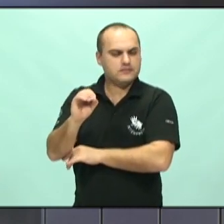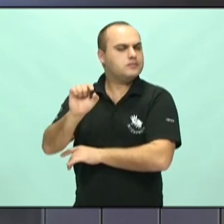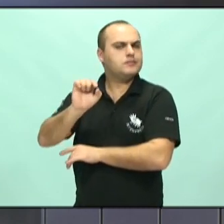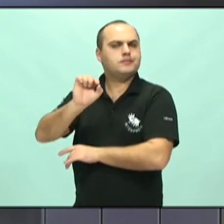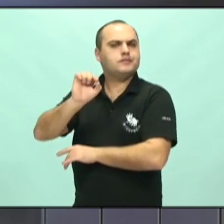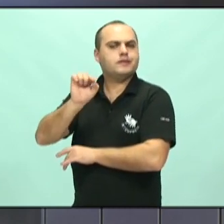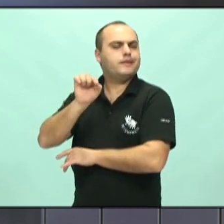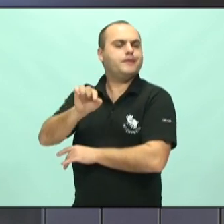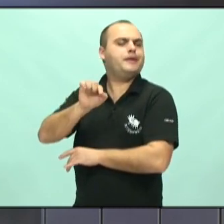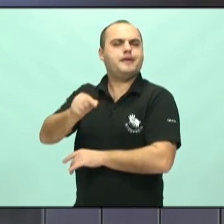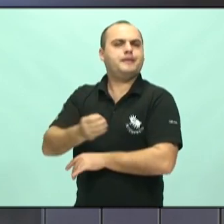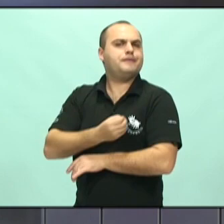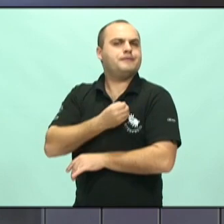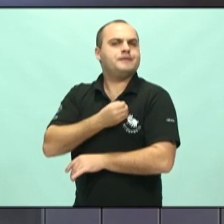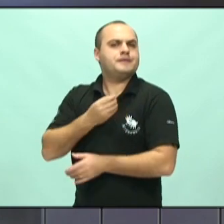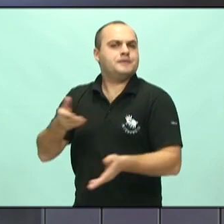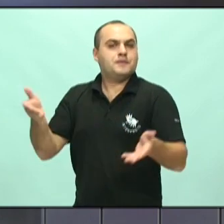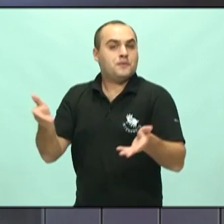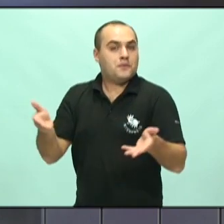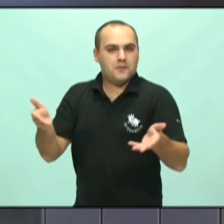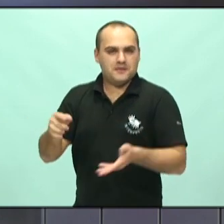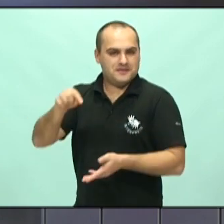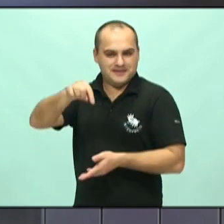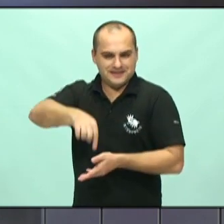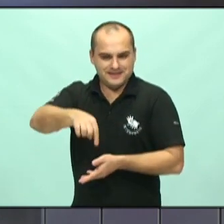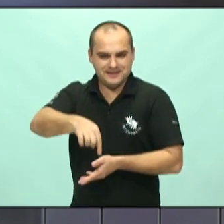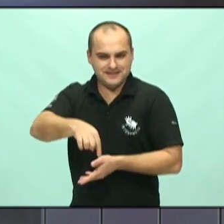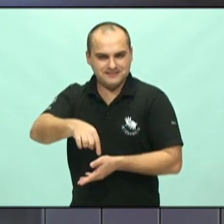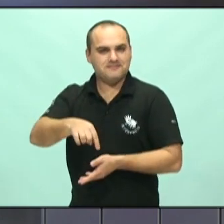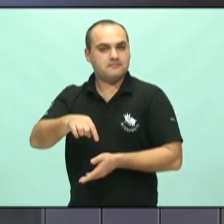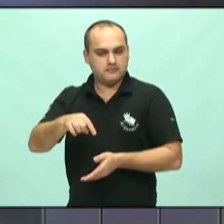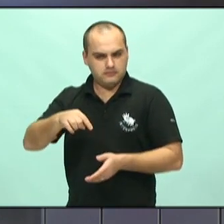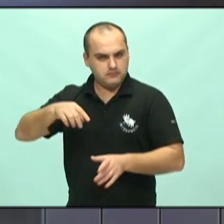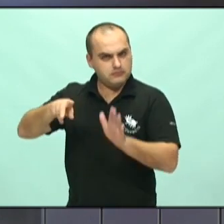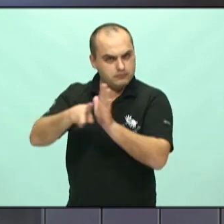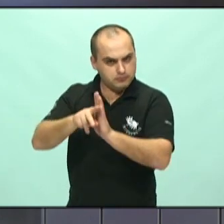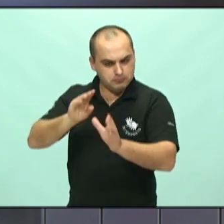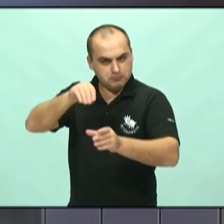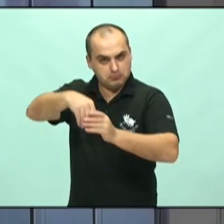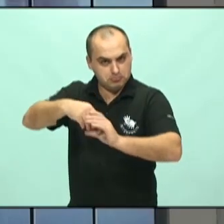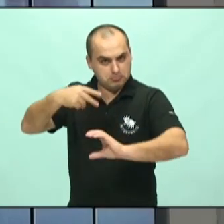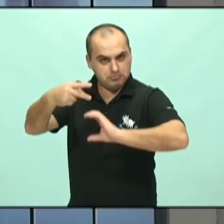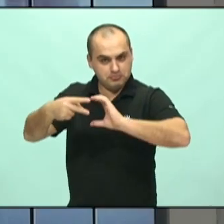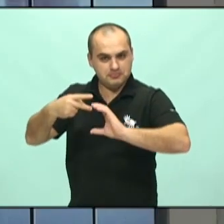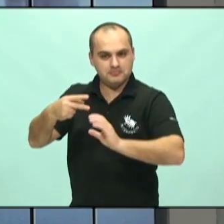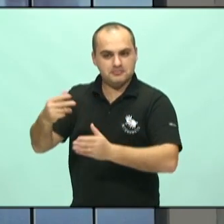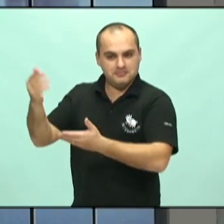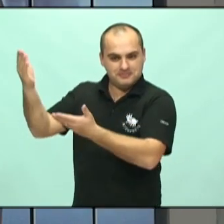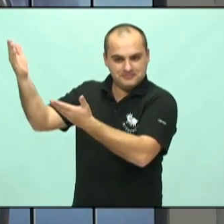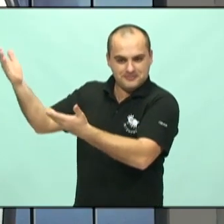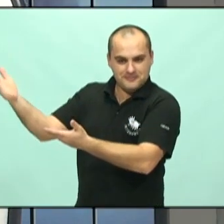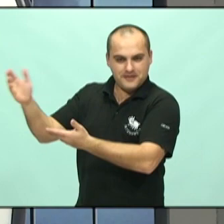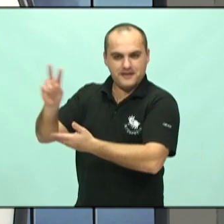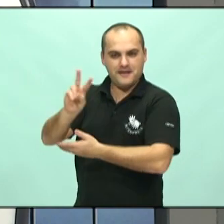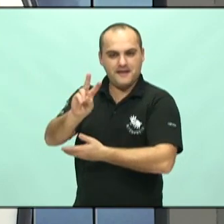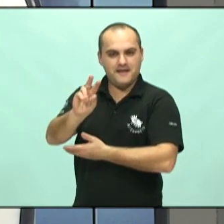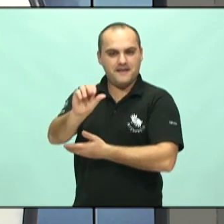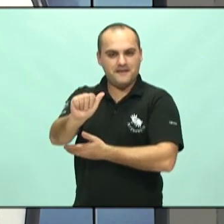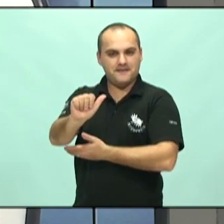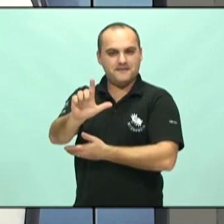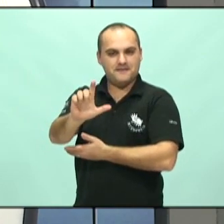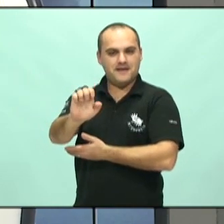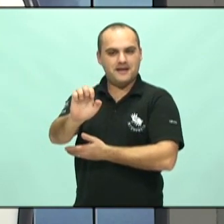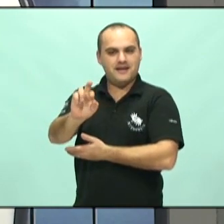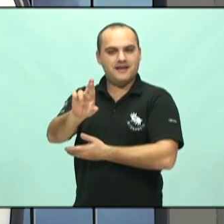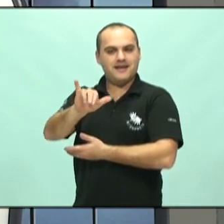nesses últimos anos, nós recebemos aqui no estúdio da TV Câmara a Valéria de Oliveira, atriz e professora de